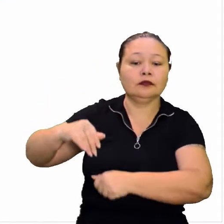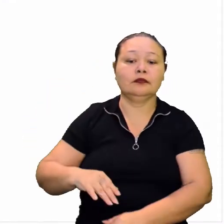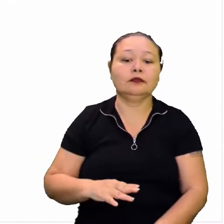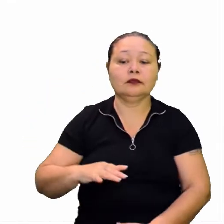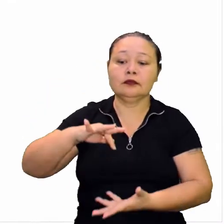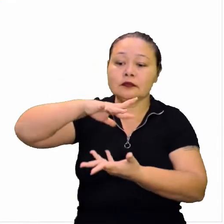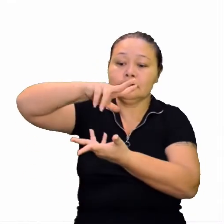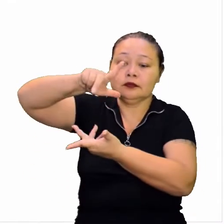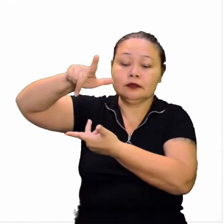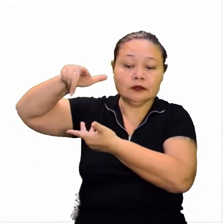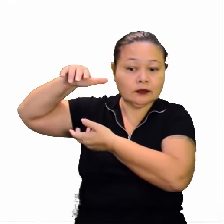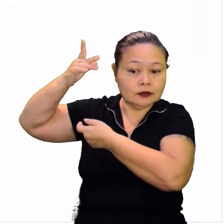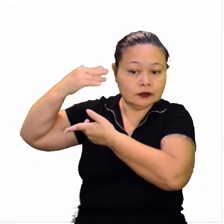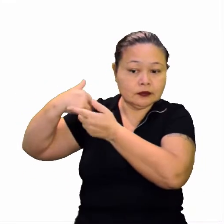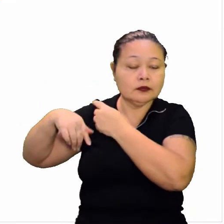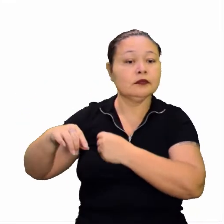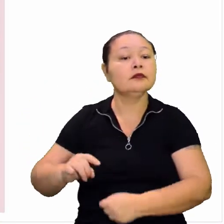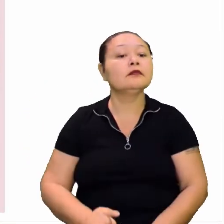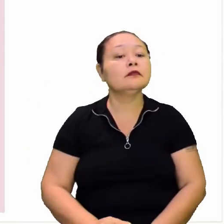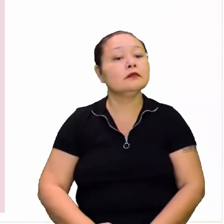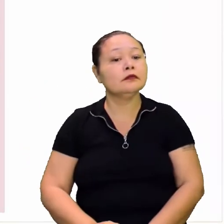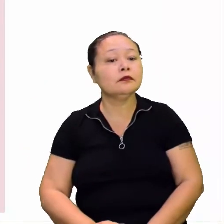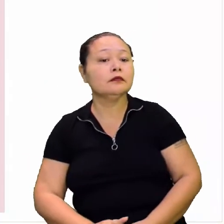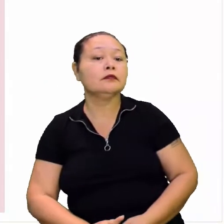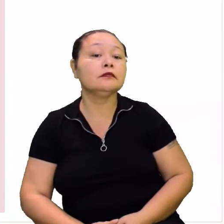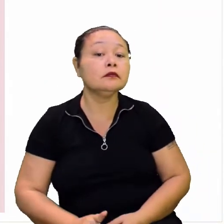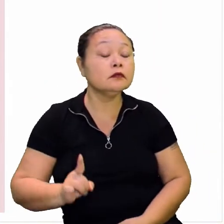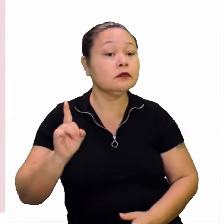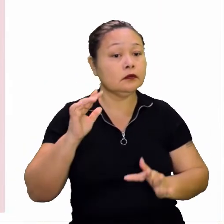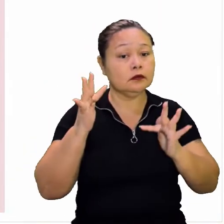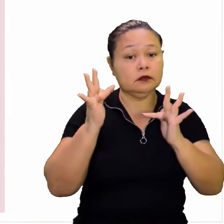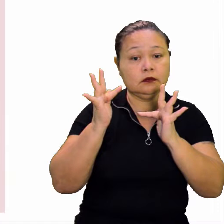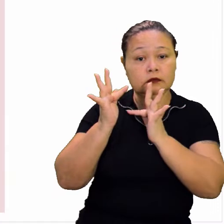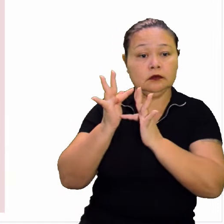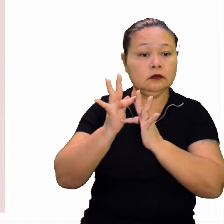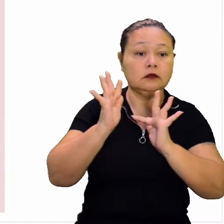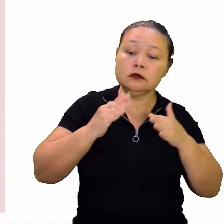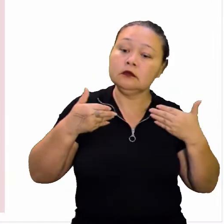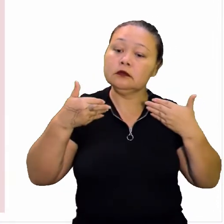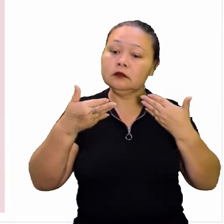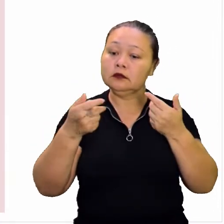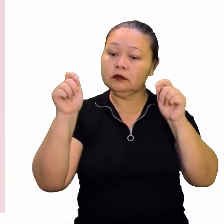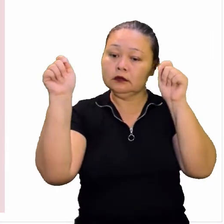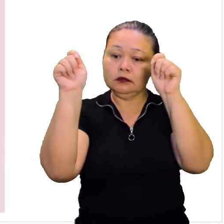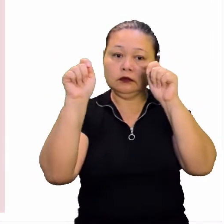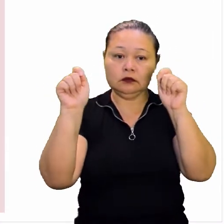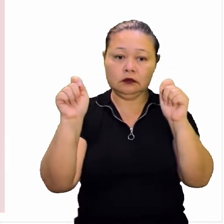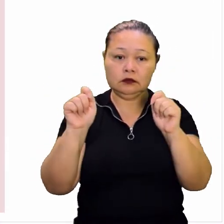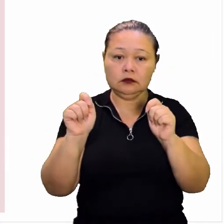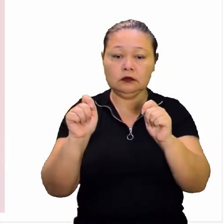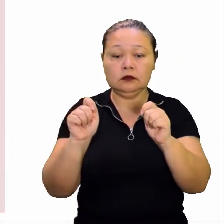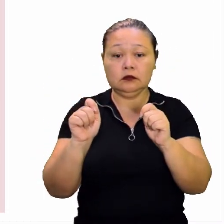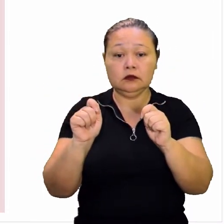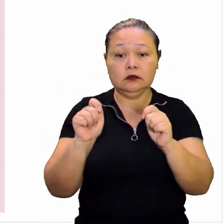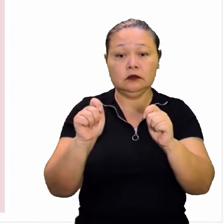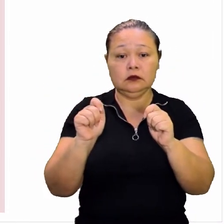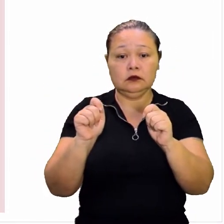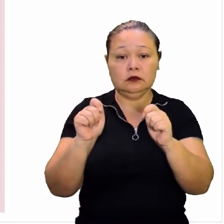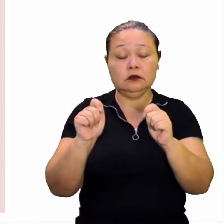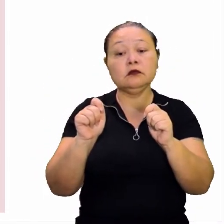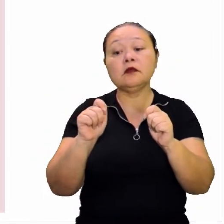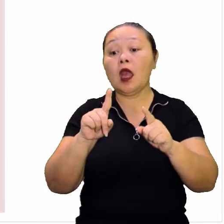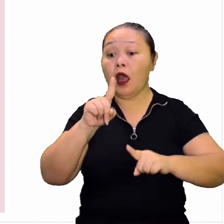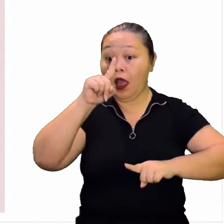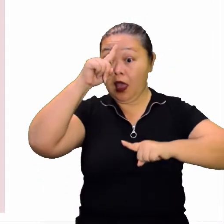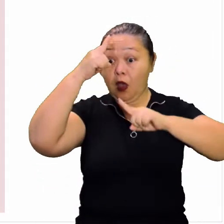No mundo antigo. Vejam. Os fenícios dedicavam-se ao artesanato,